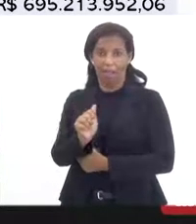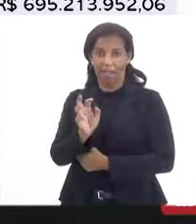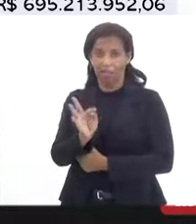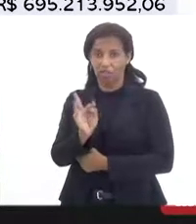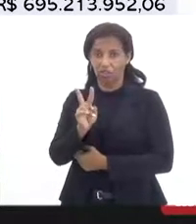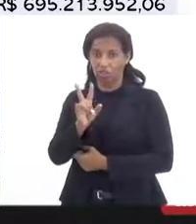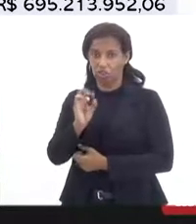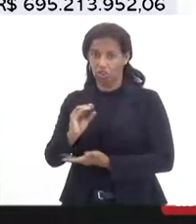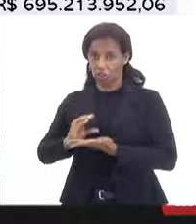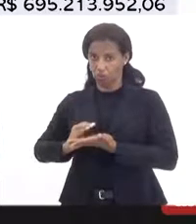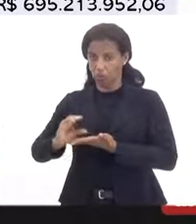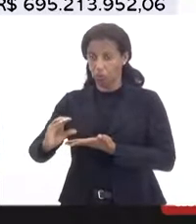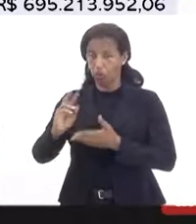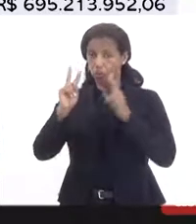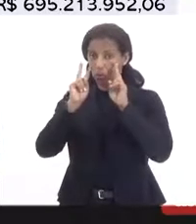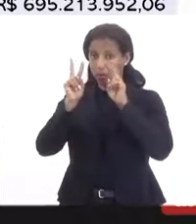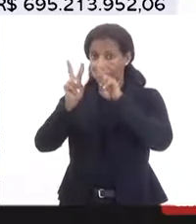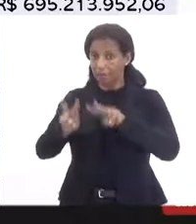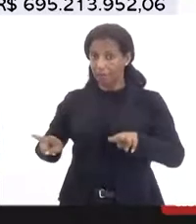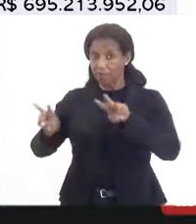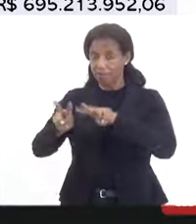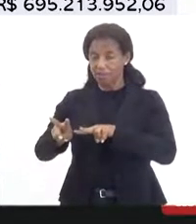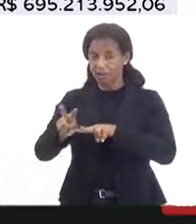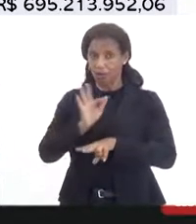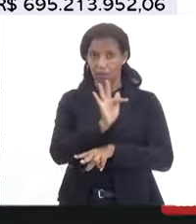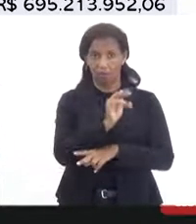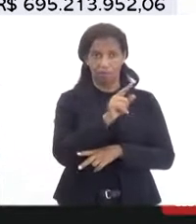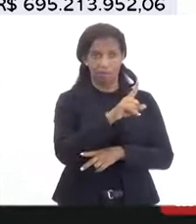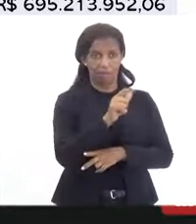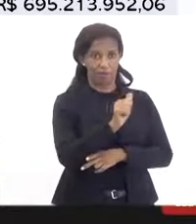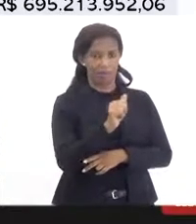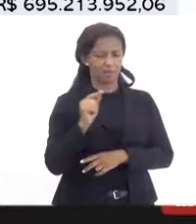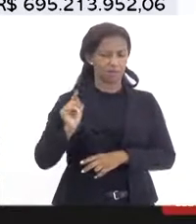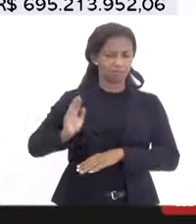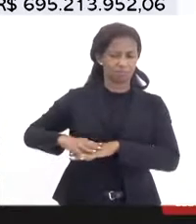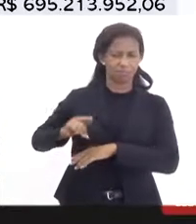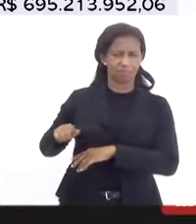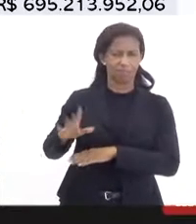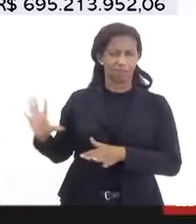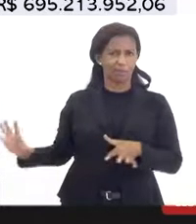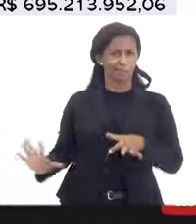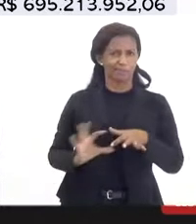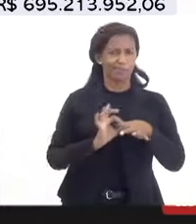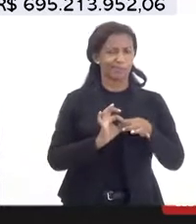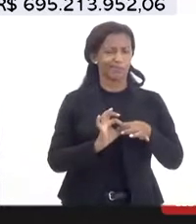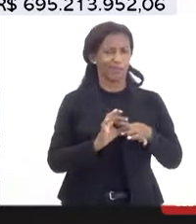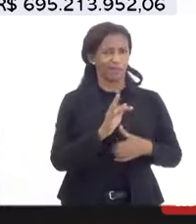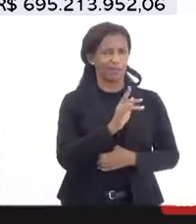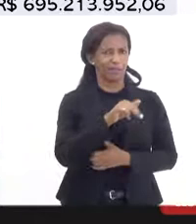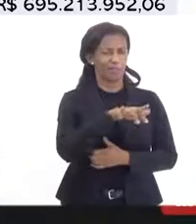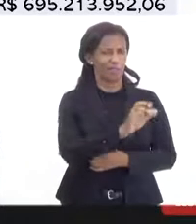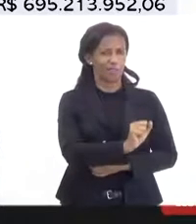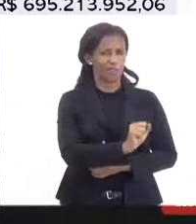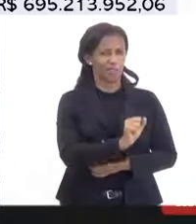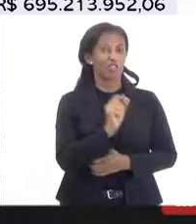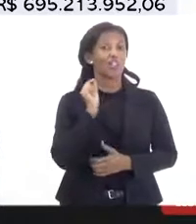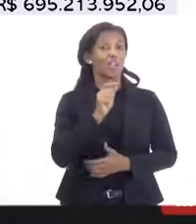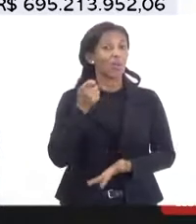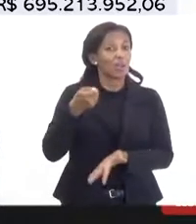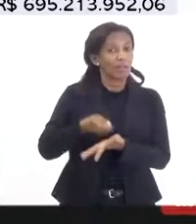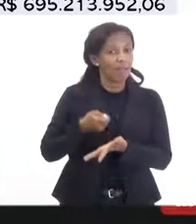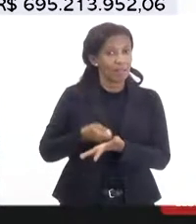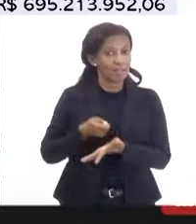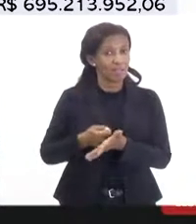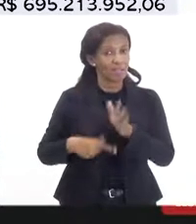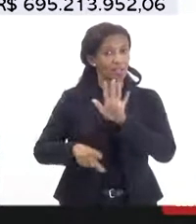só que para, na visão da Secretaria de Fazenda, esse ativo não está vinculado à atividade fim, que é o que exige